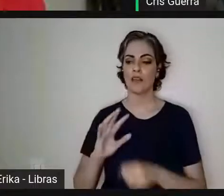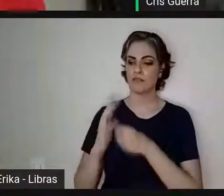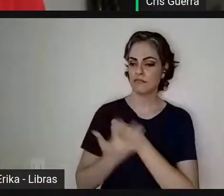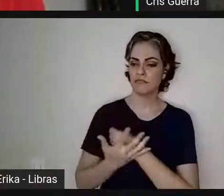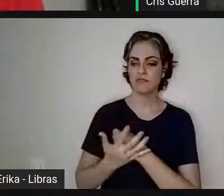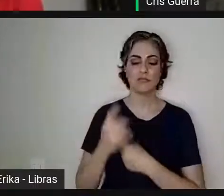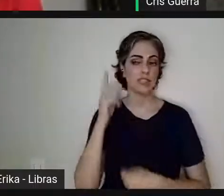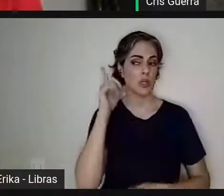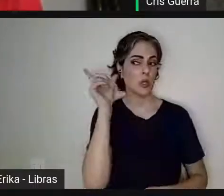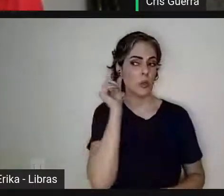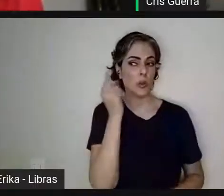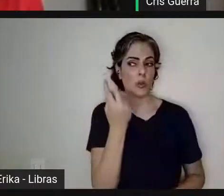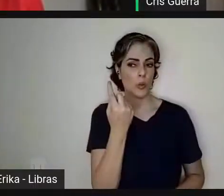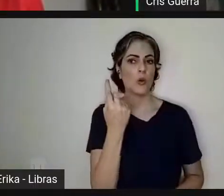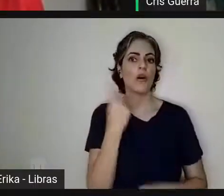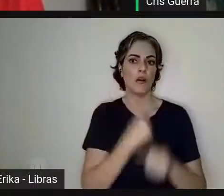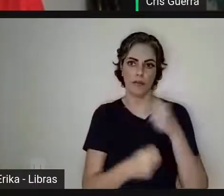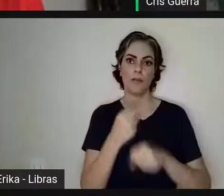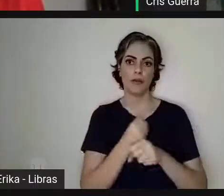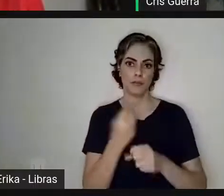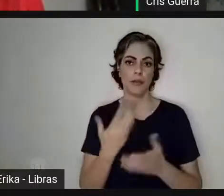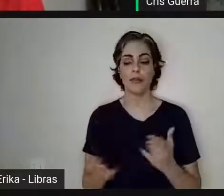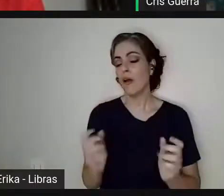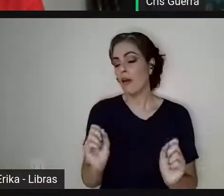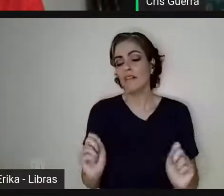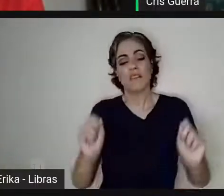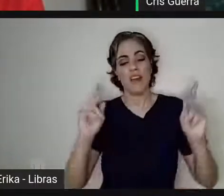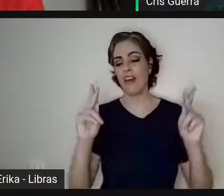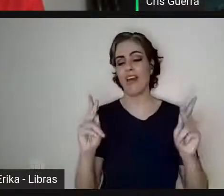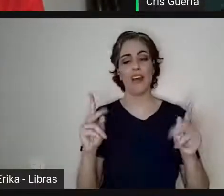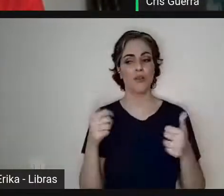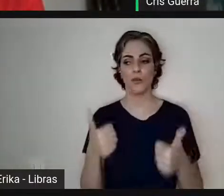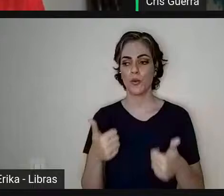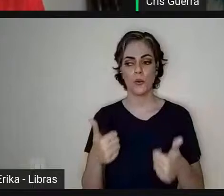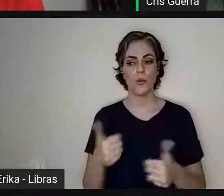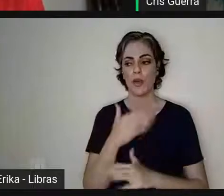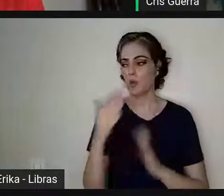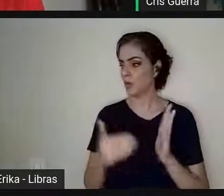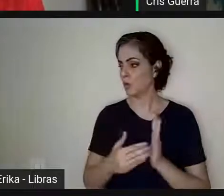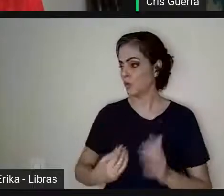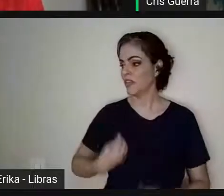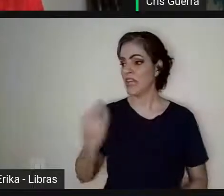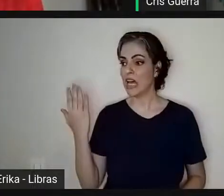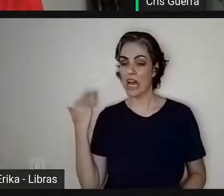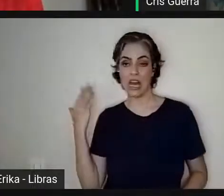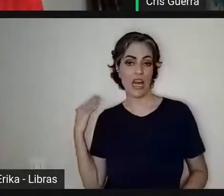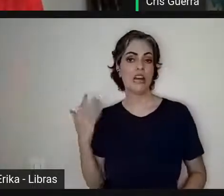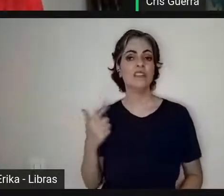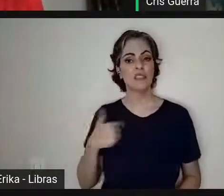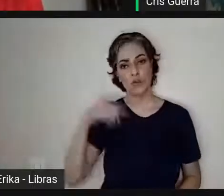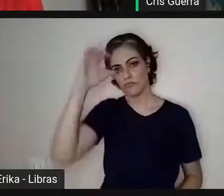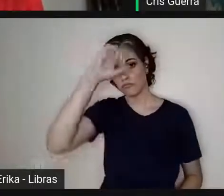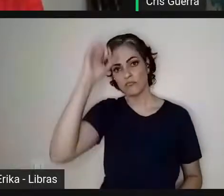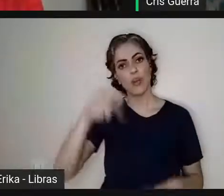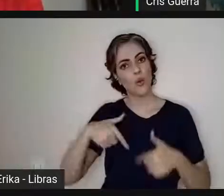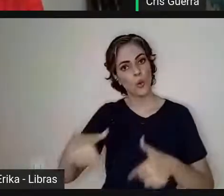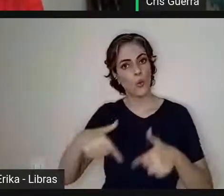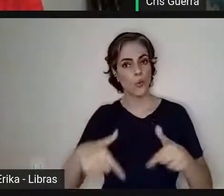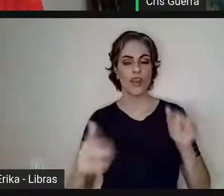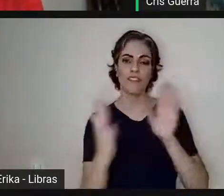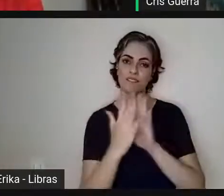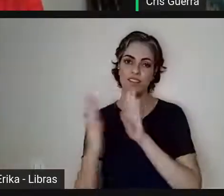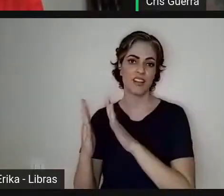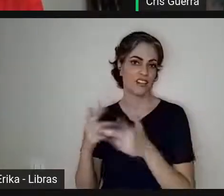perdi uma audição no ano passado, e ok, acho que com tudo que eu já tinha vivido antes, eu consegui enfrentar isso de uma